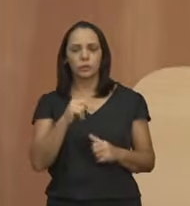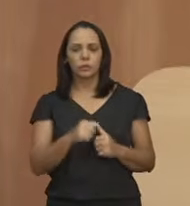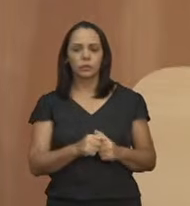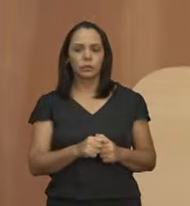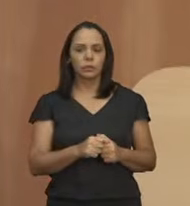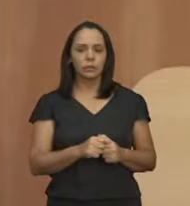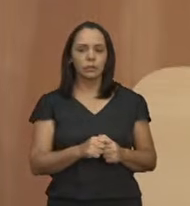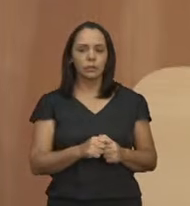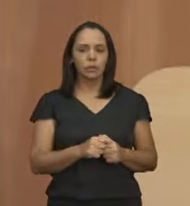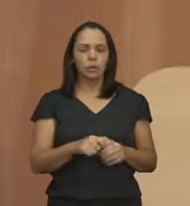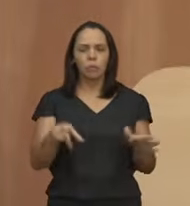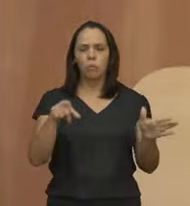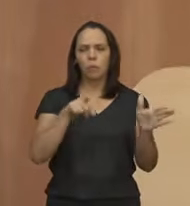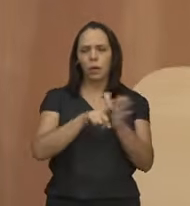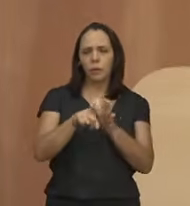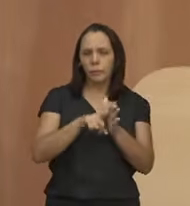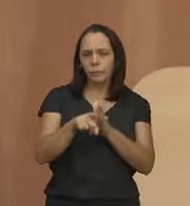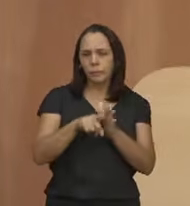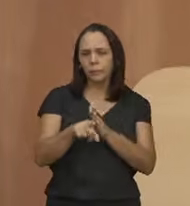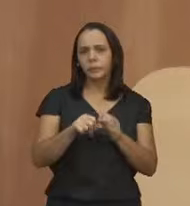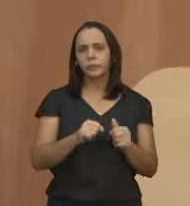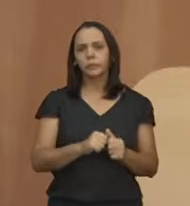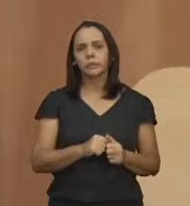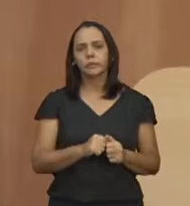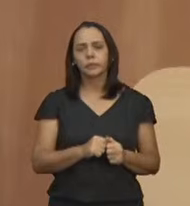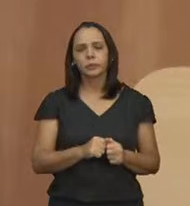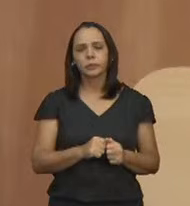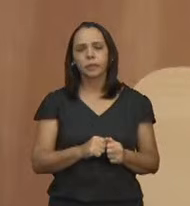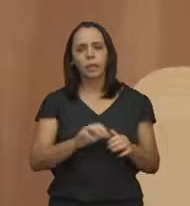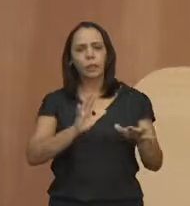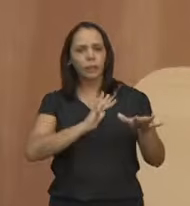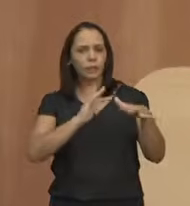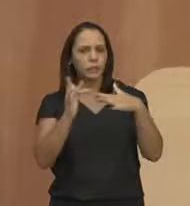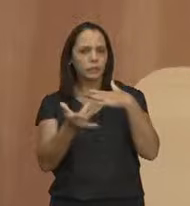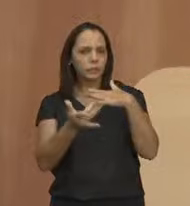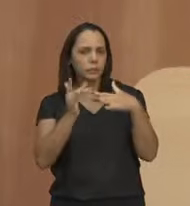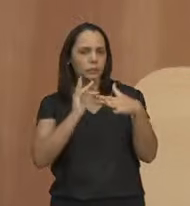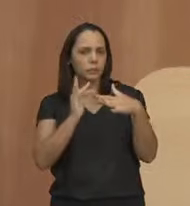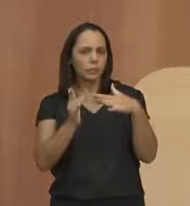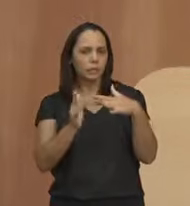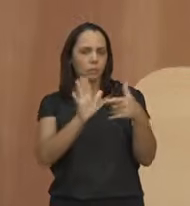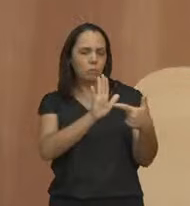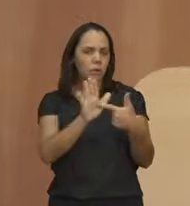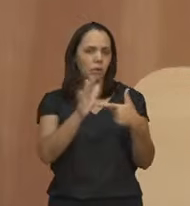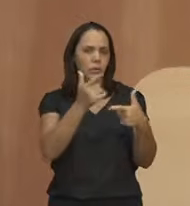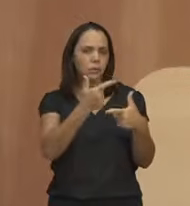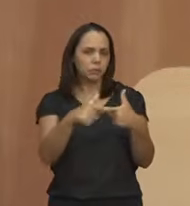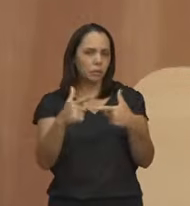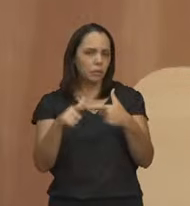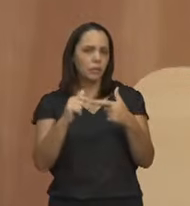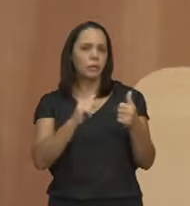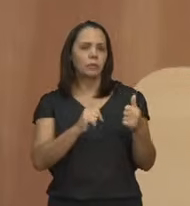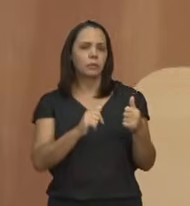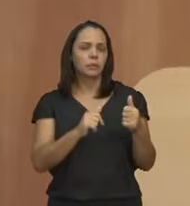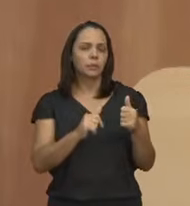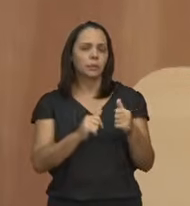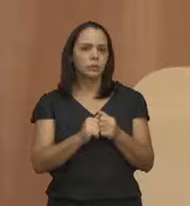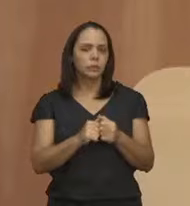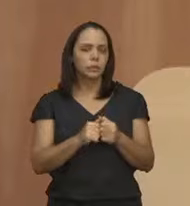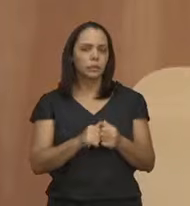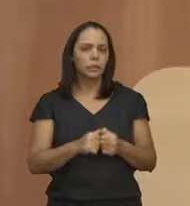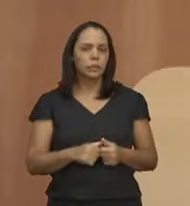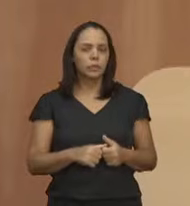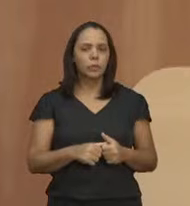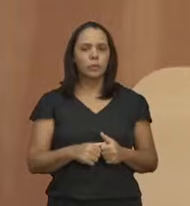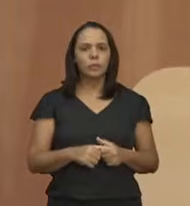Que você questione, que você levante nas suas redes sociais os problemas, que você aponte o quanto esse Congresso tem uma